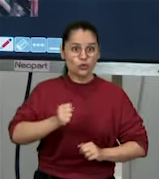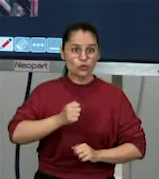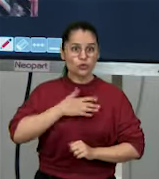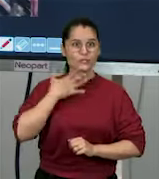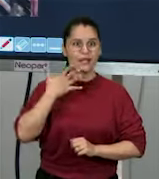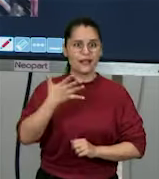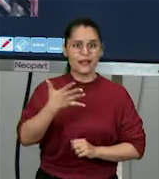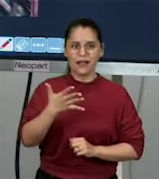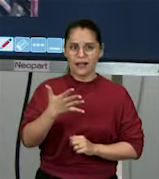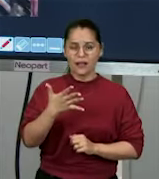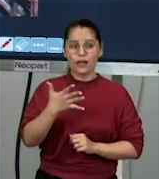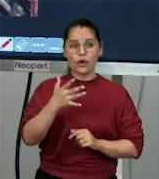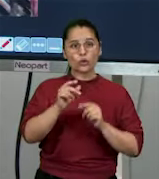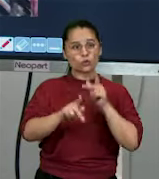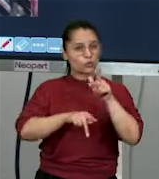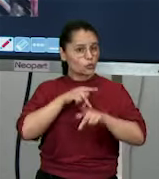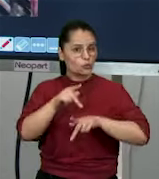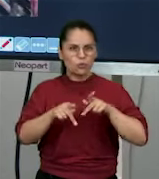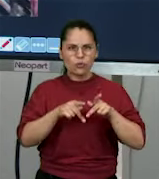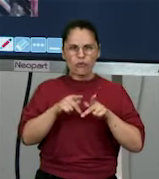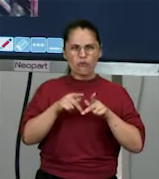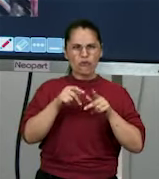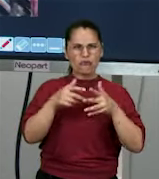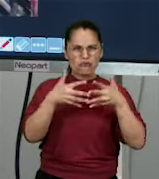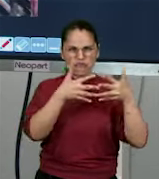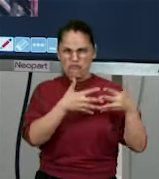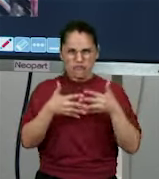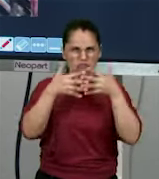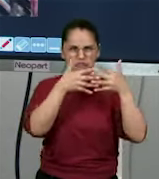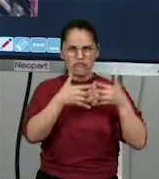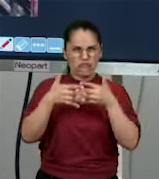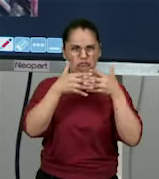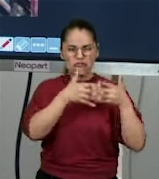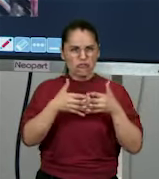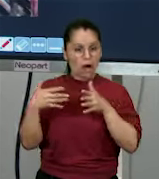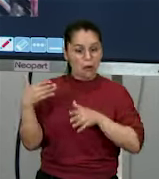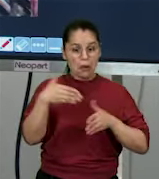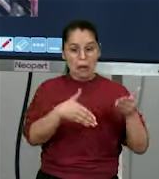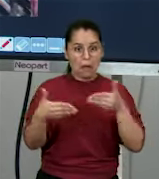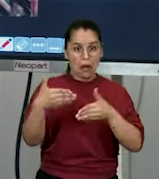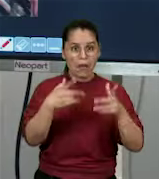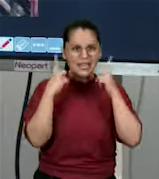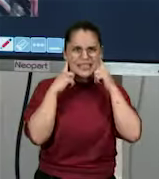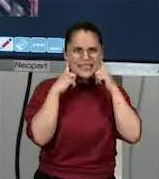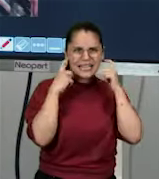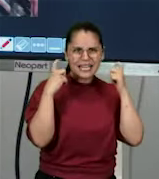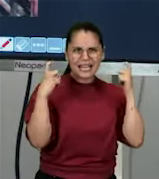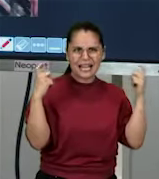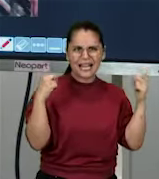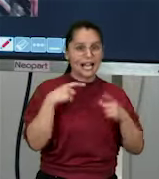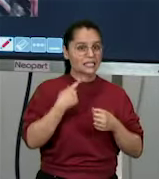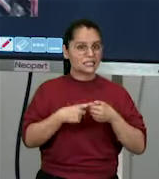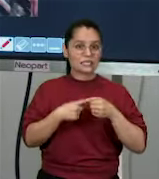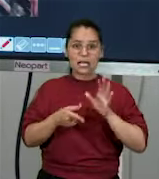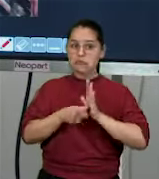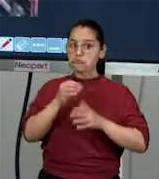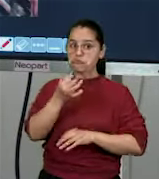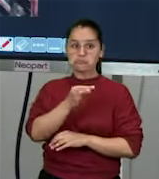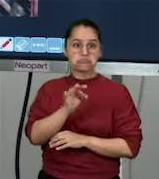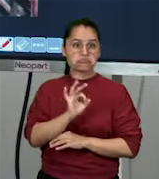ele se assusta com a maquinização, com as máquinas que estão chegando, com o barulho que as cidades antes não tinham e